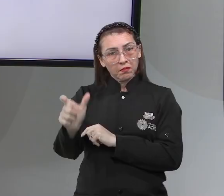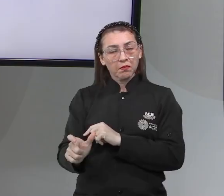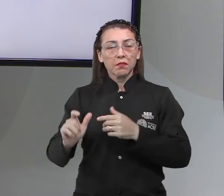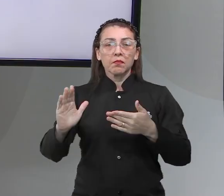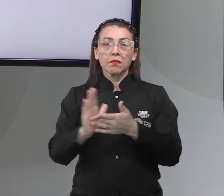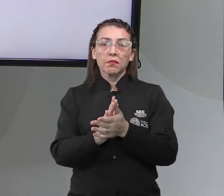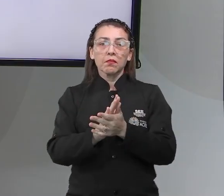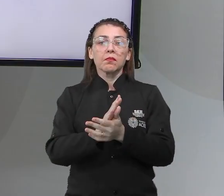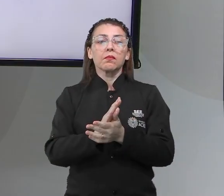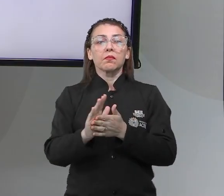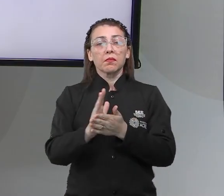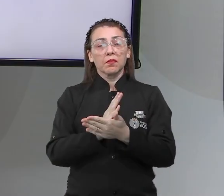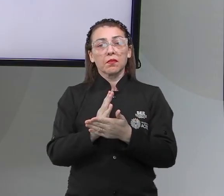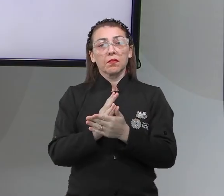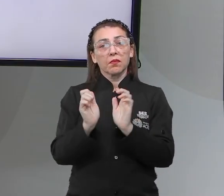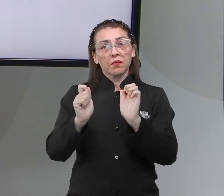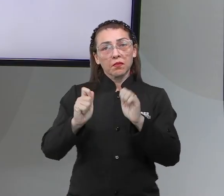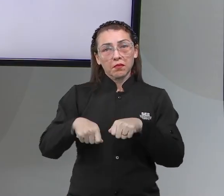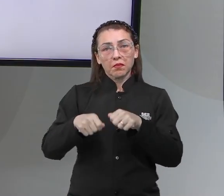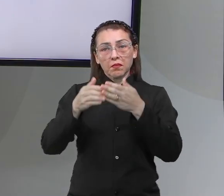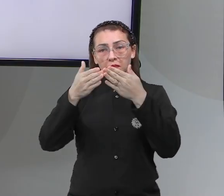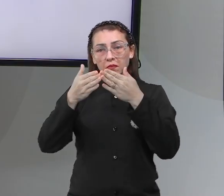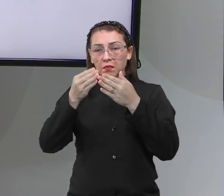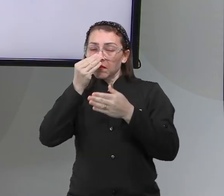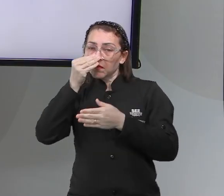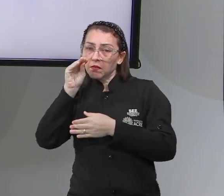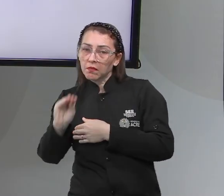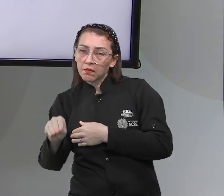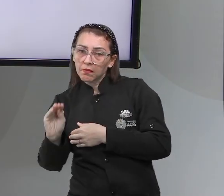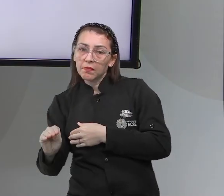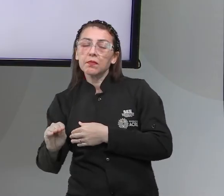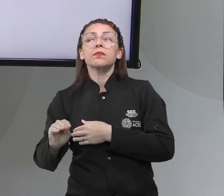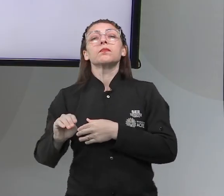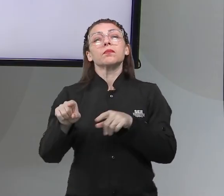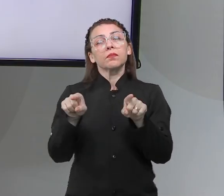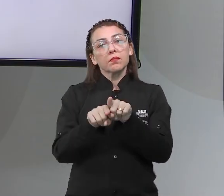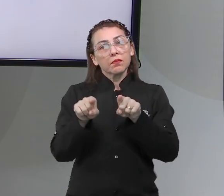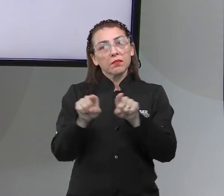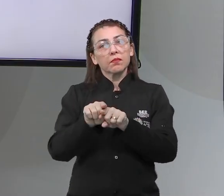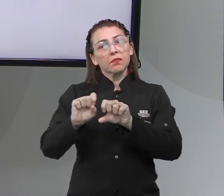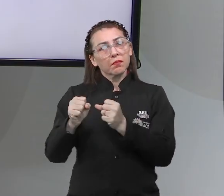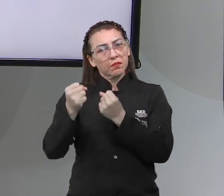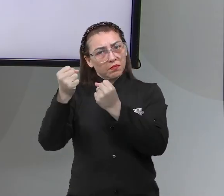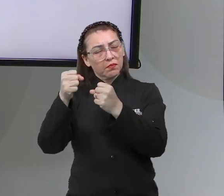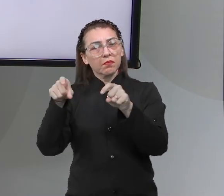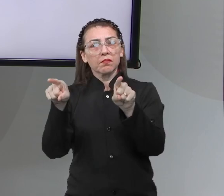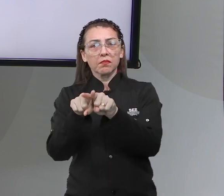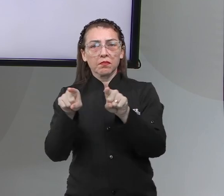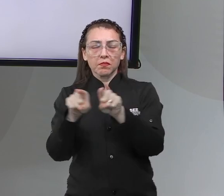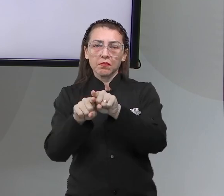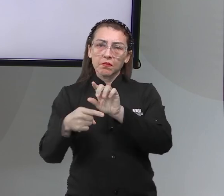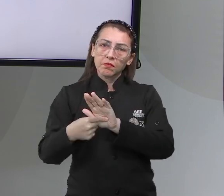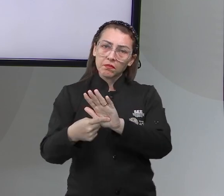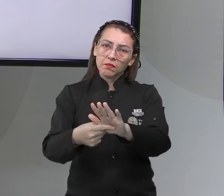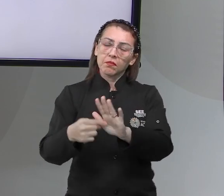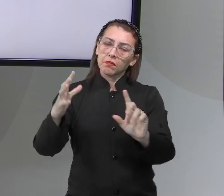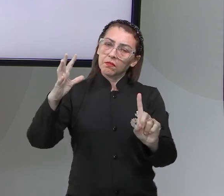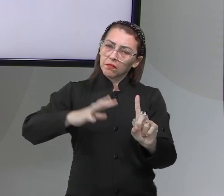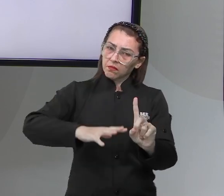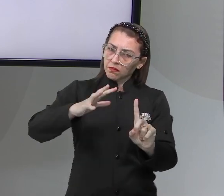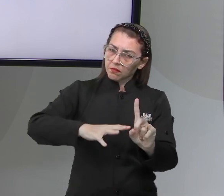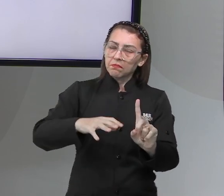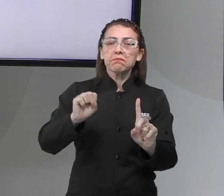uma condição degradante e humilhante. Isso são manifestações de poder? Isso são manifestações de